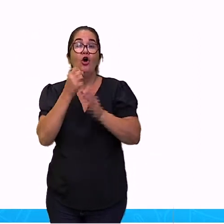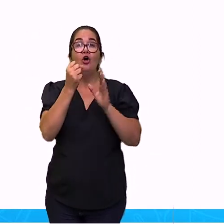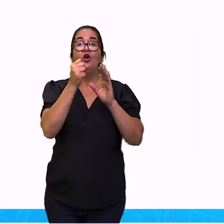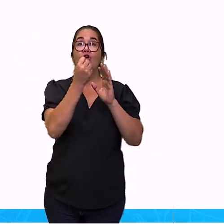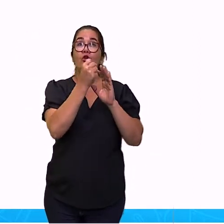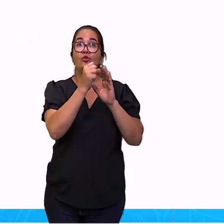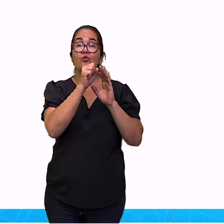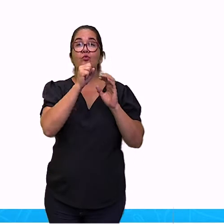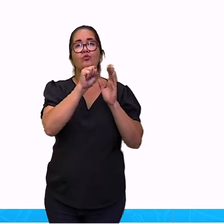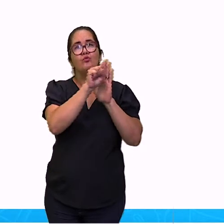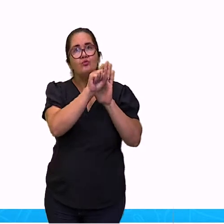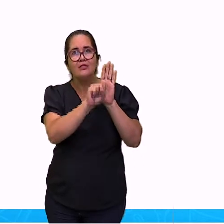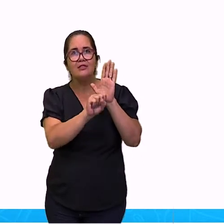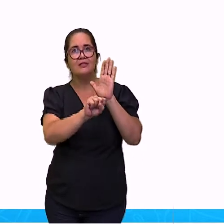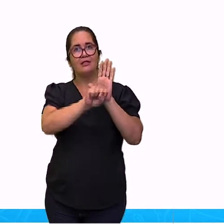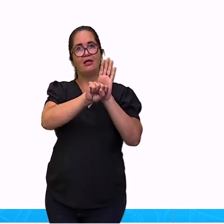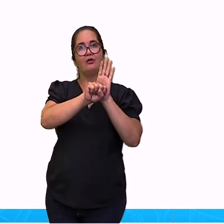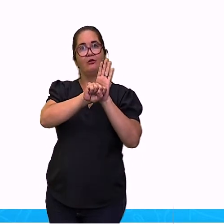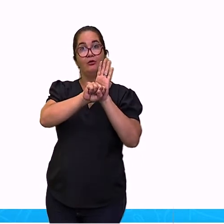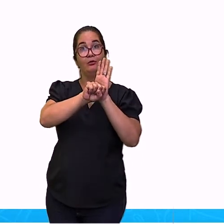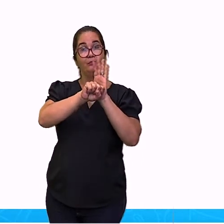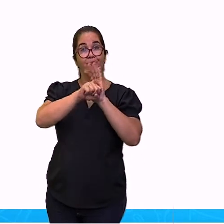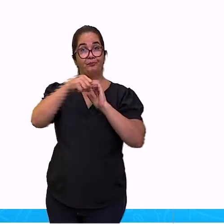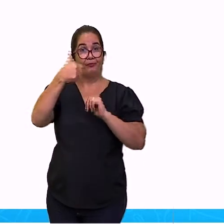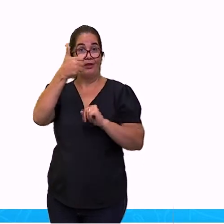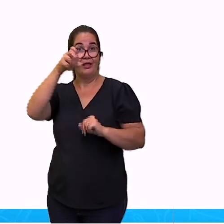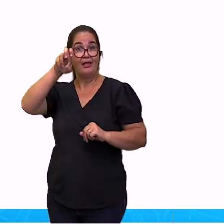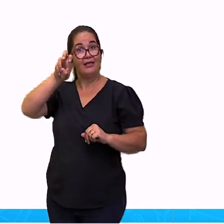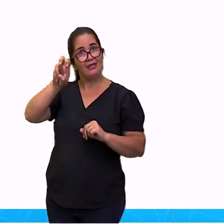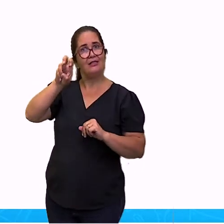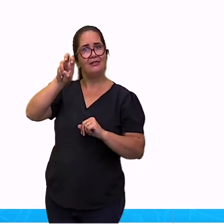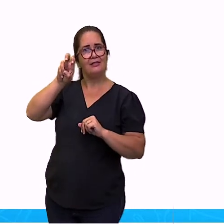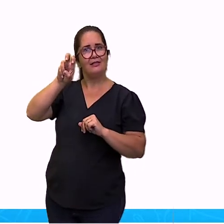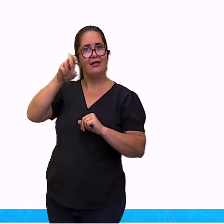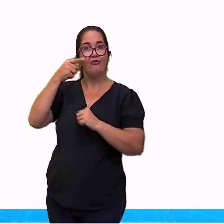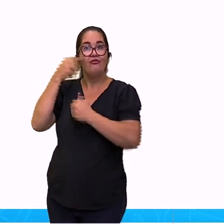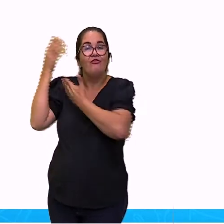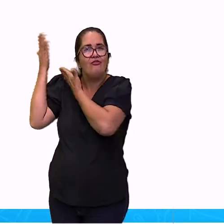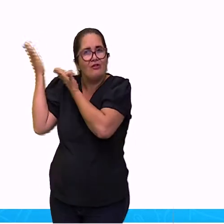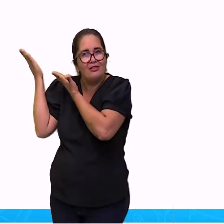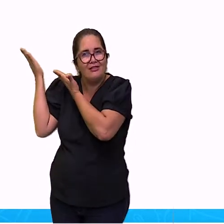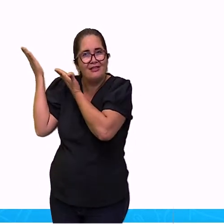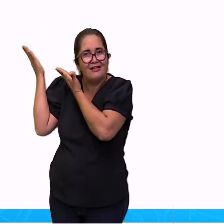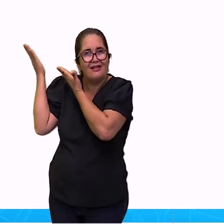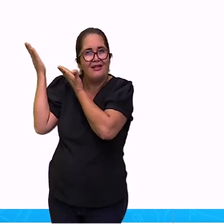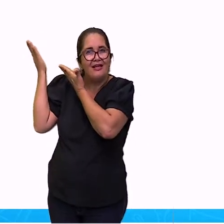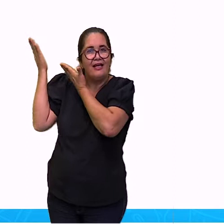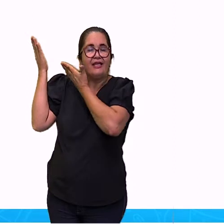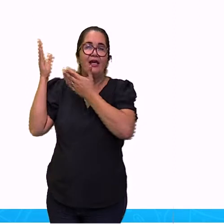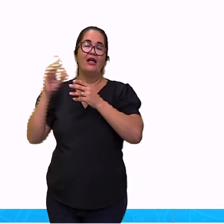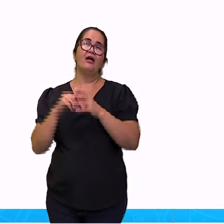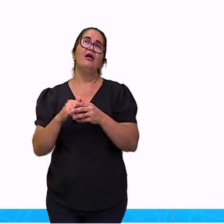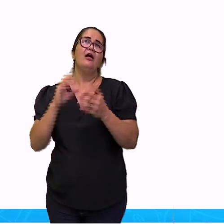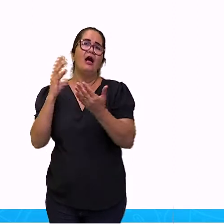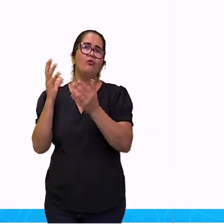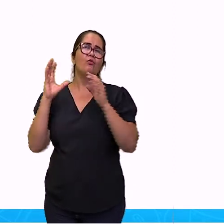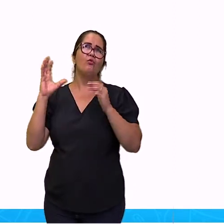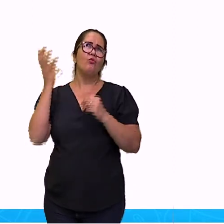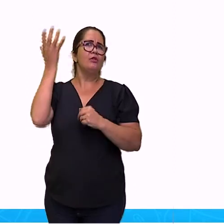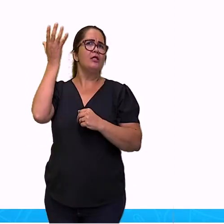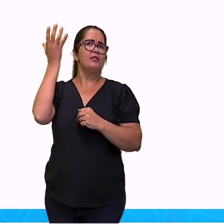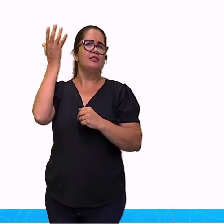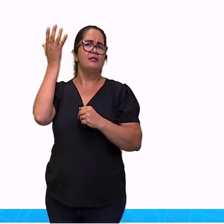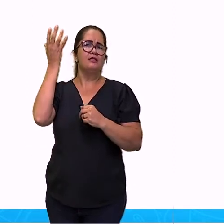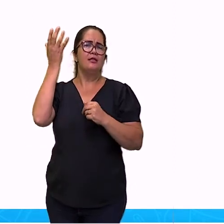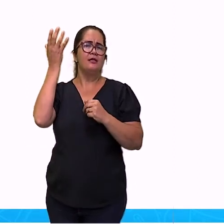um pequeno baile e chamava, sabe, o balletto. Pode ver ali no texto que está até entre aspas, o balletto,